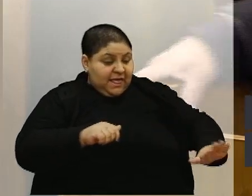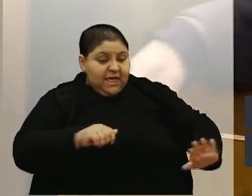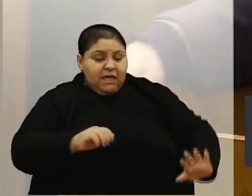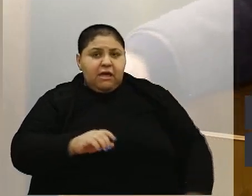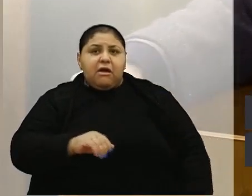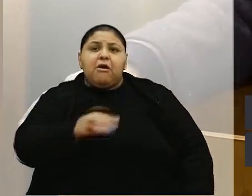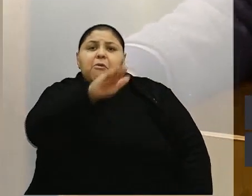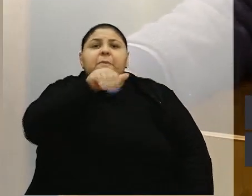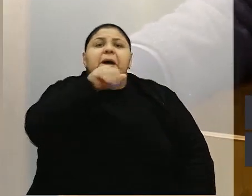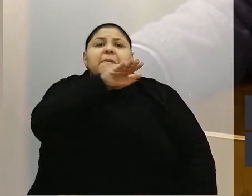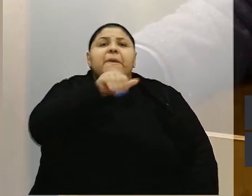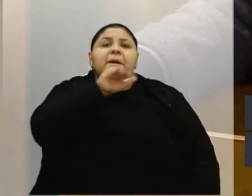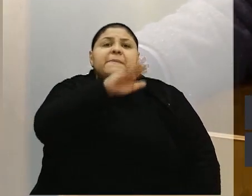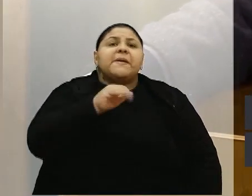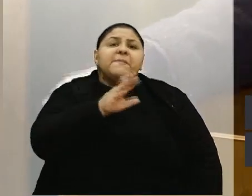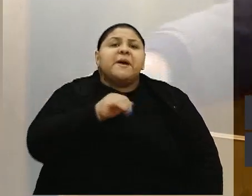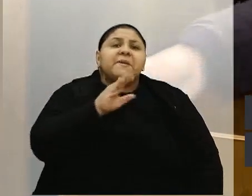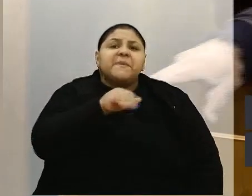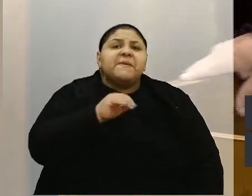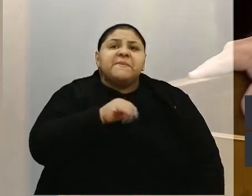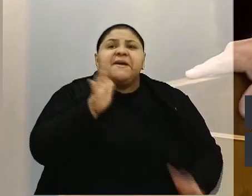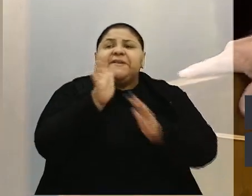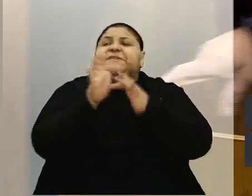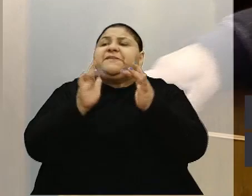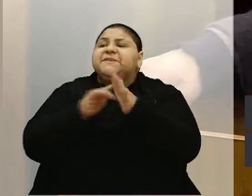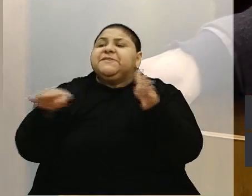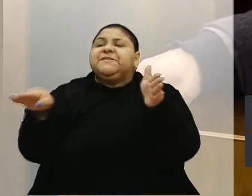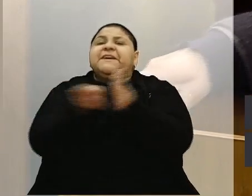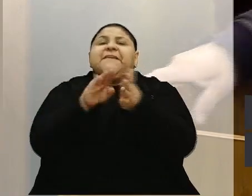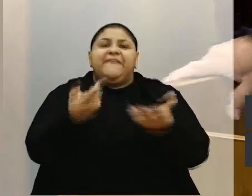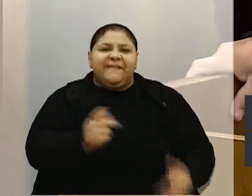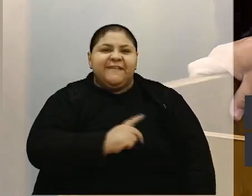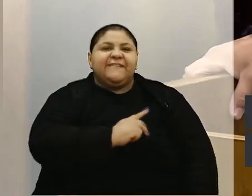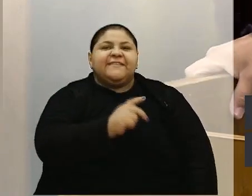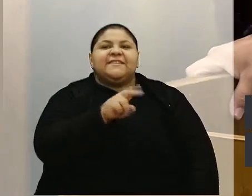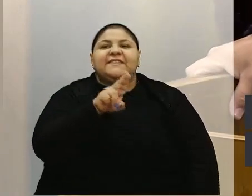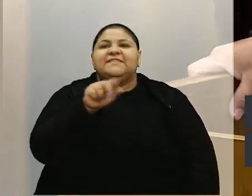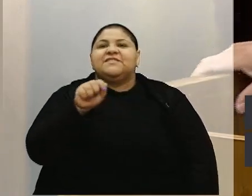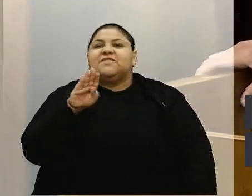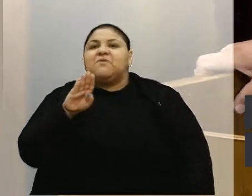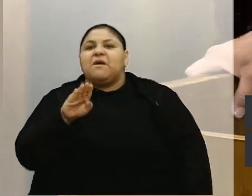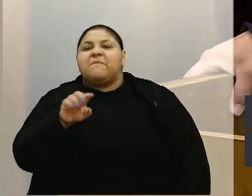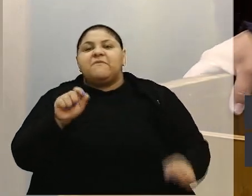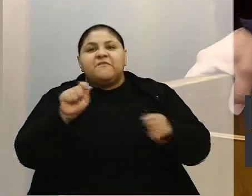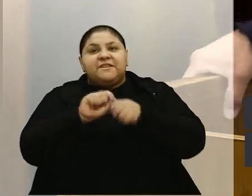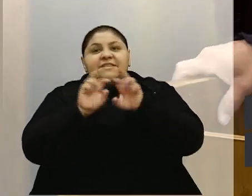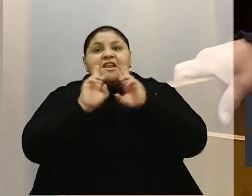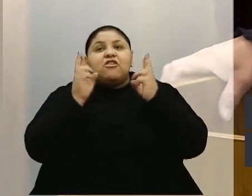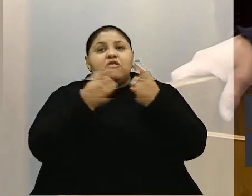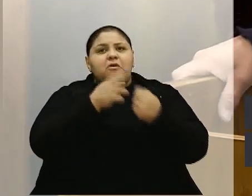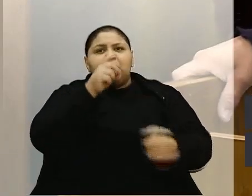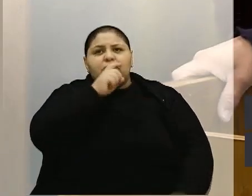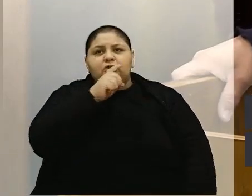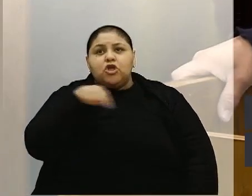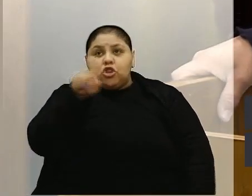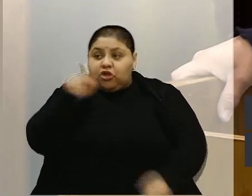chegou. E ele dizia: opa, o Jesus chegou. Era o presidente da UAB que ia lá ter reunião com o teu pai. Porque nós íamos em cada